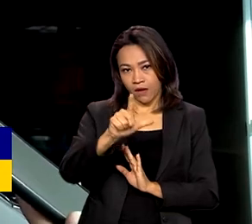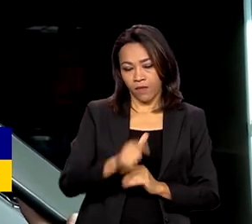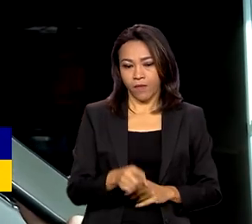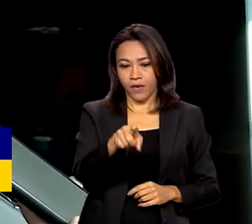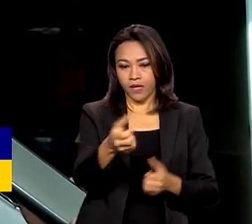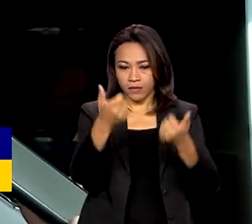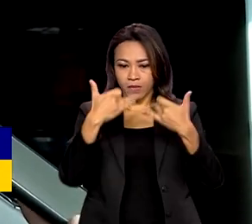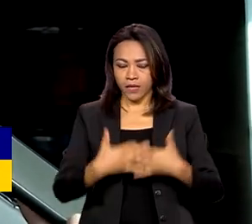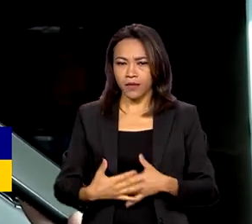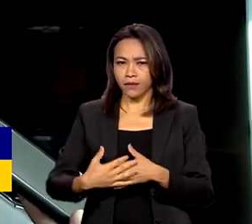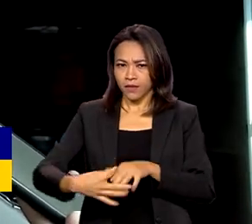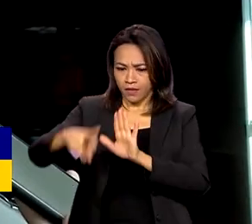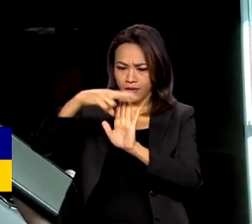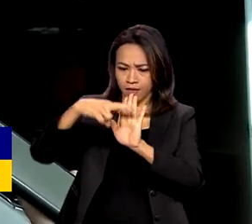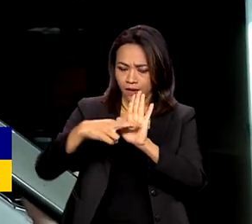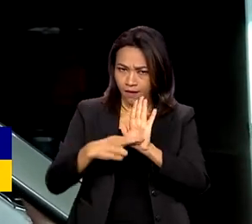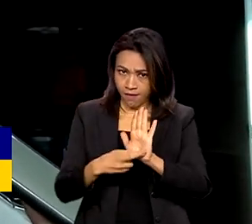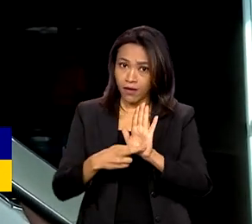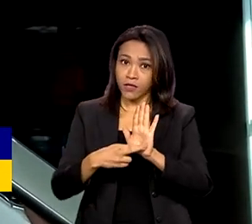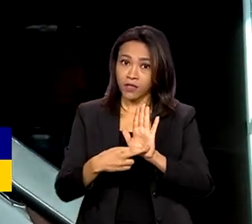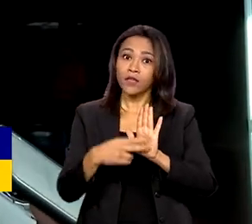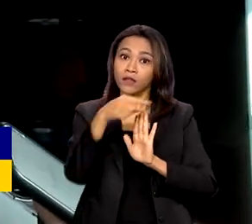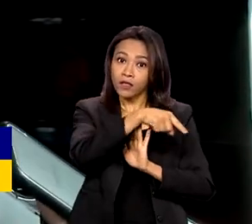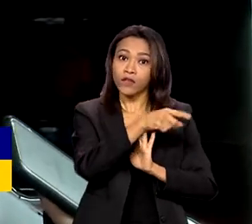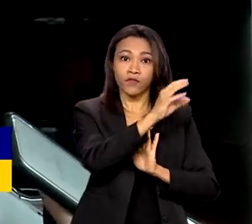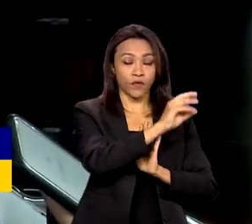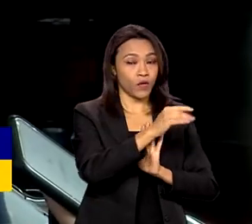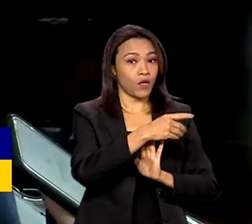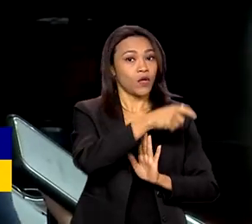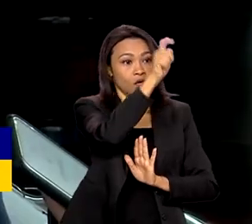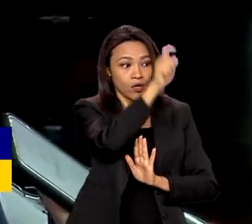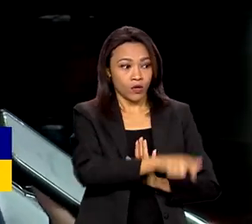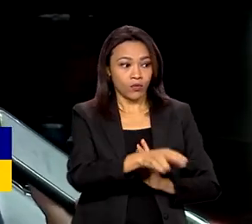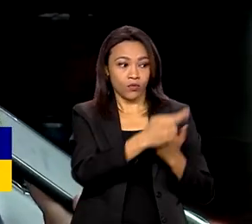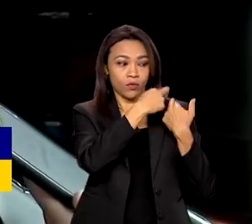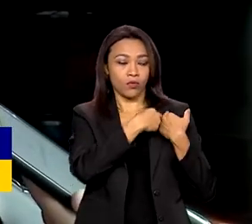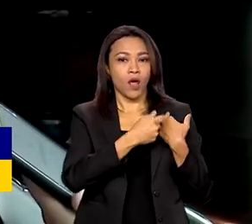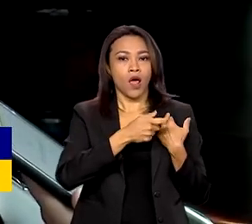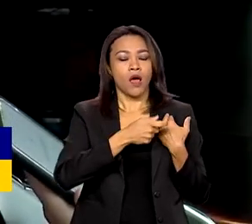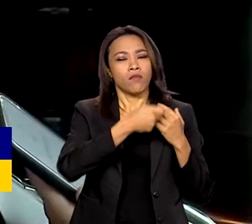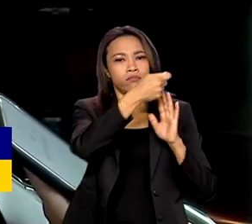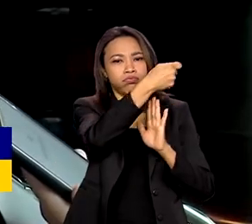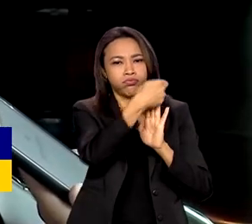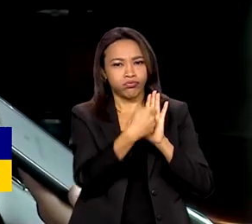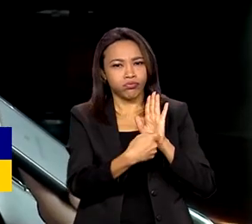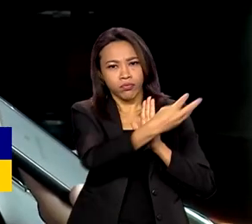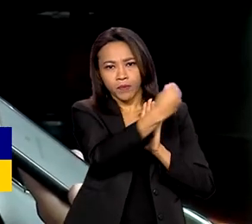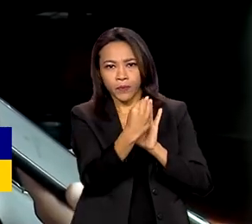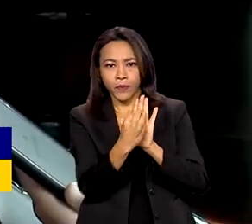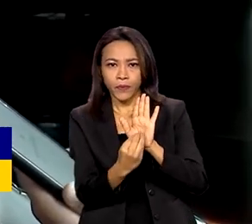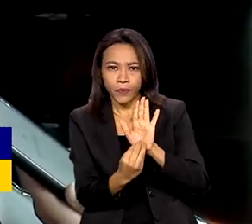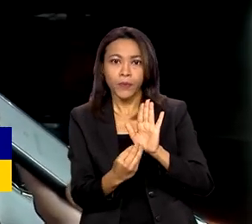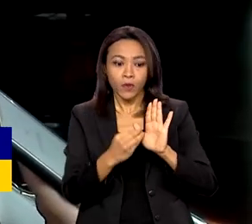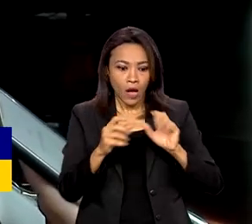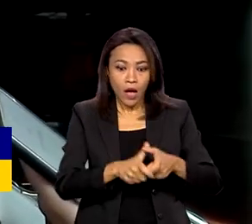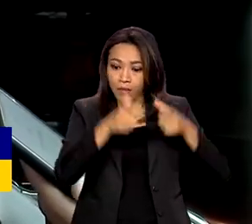foram estabelecidos pelo relator são os parâmetros que angariaram a quase totalidade do